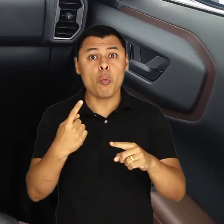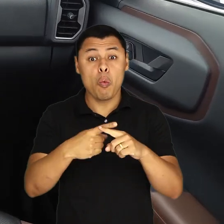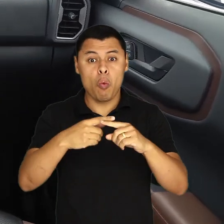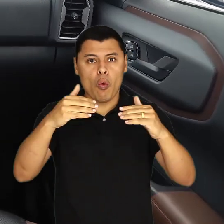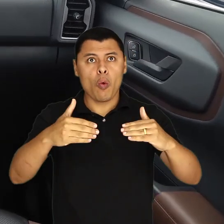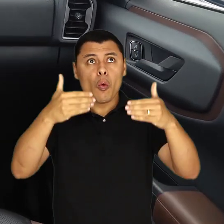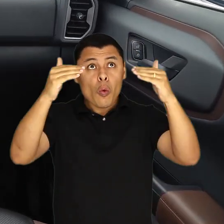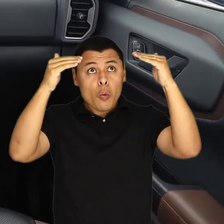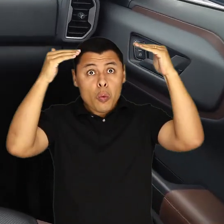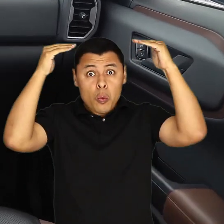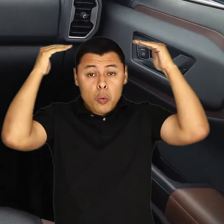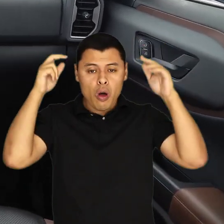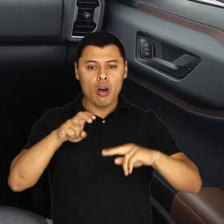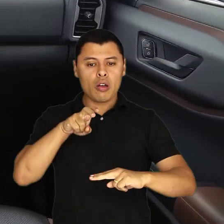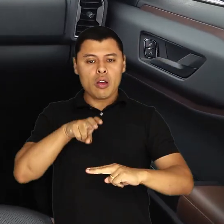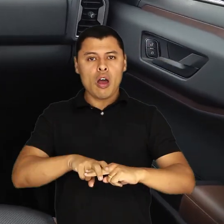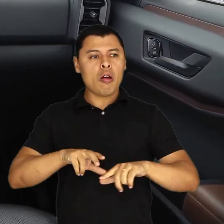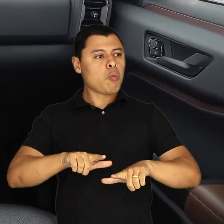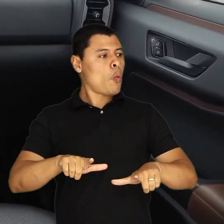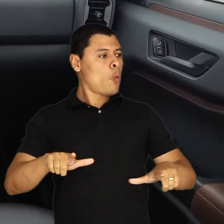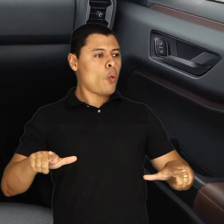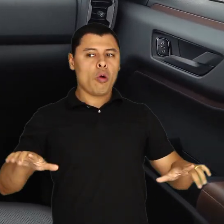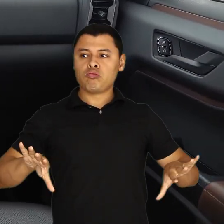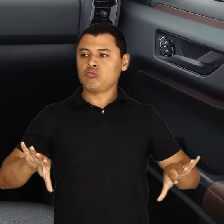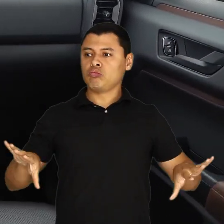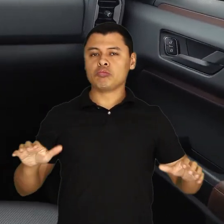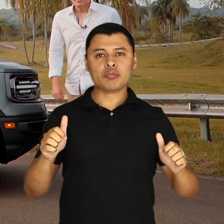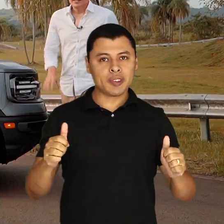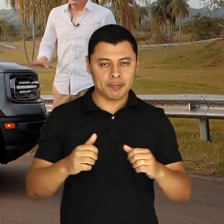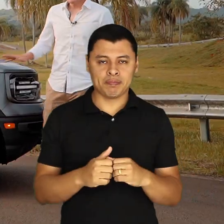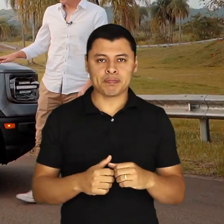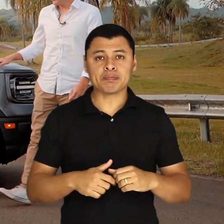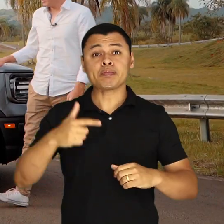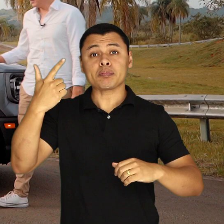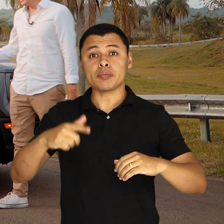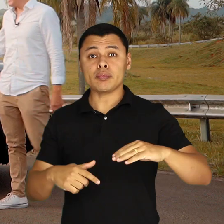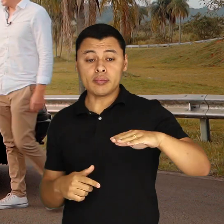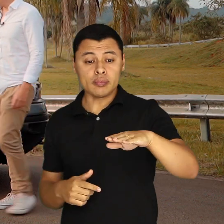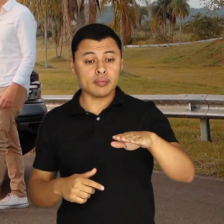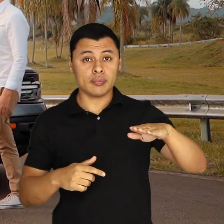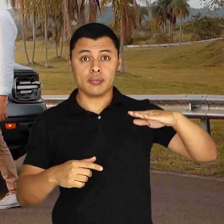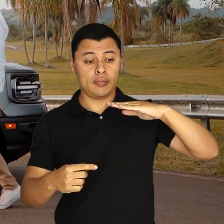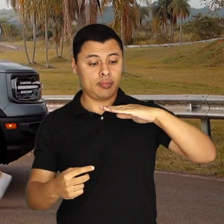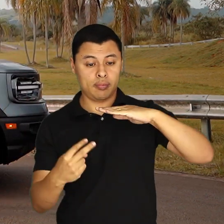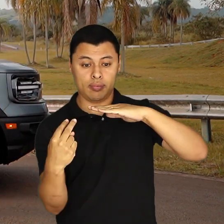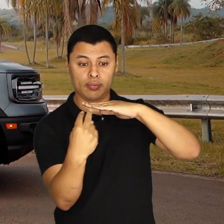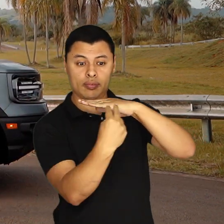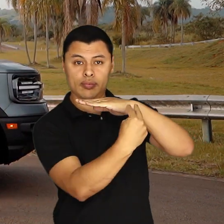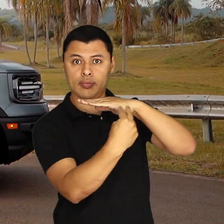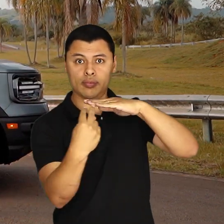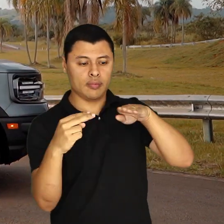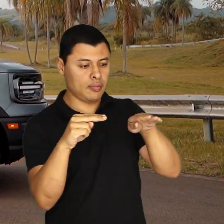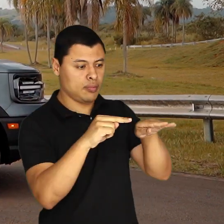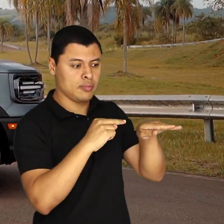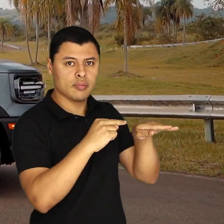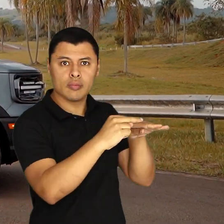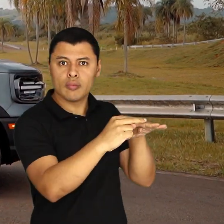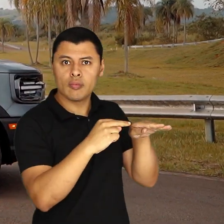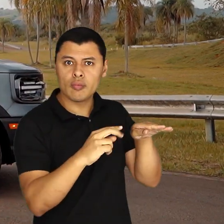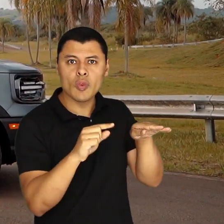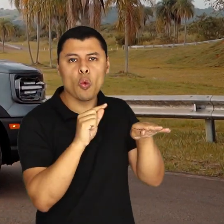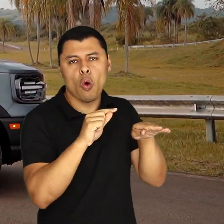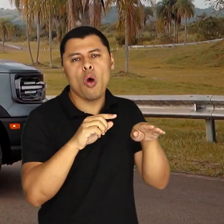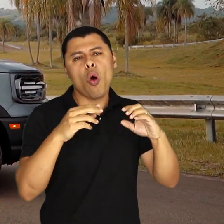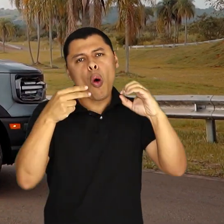entre-eixos é essencial para você conseguir desenhar o volume da cabine. Indo aqui para a visão lateral, a gente tem uma remissão histórica aqui, né? O Bronco de